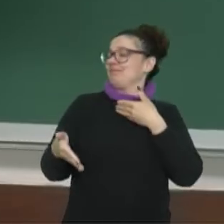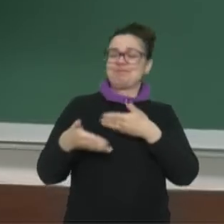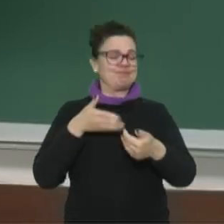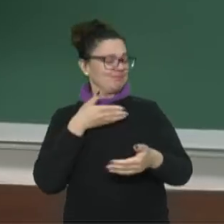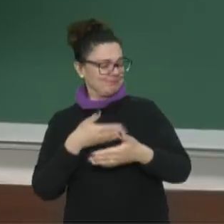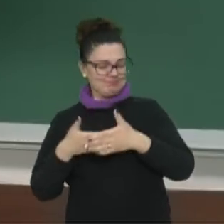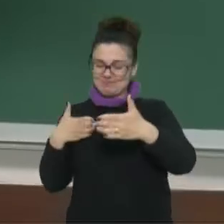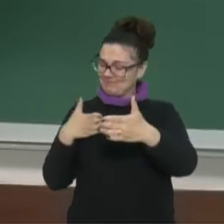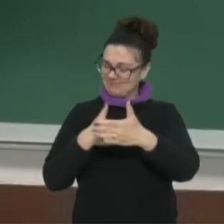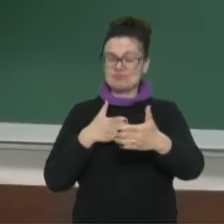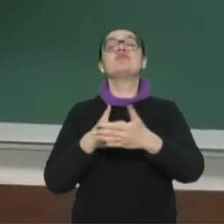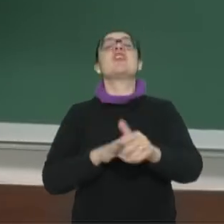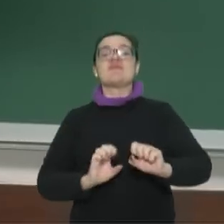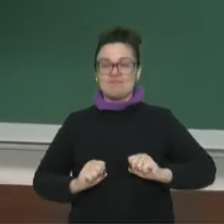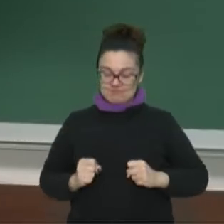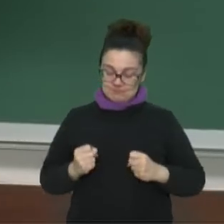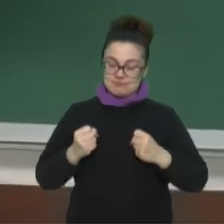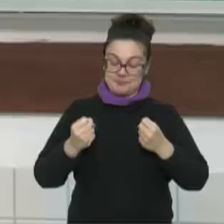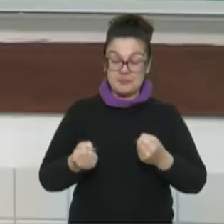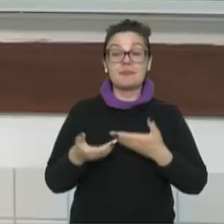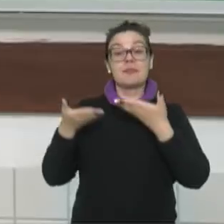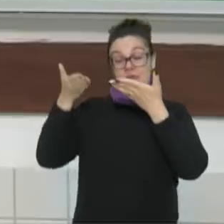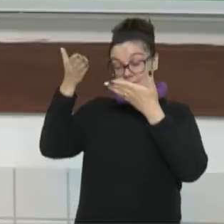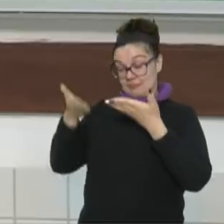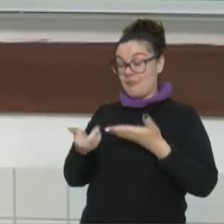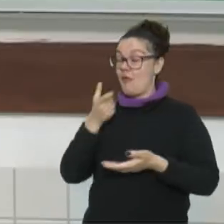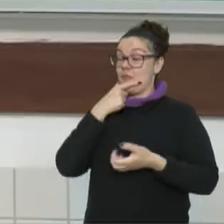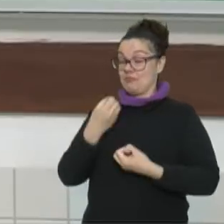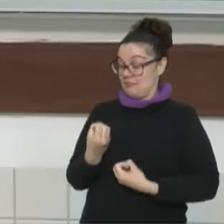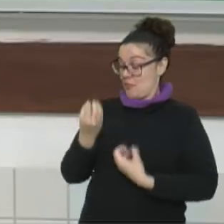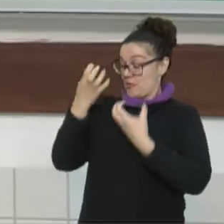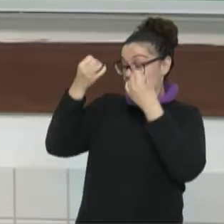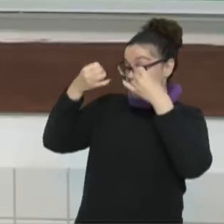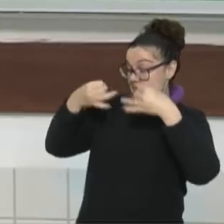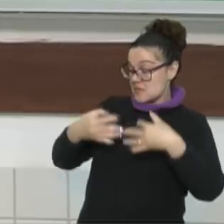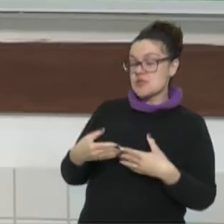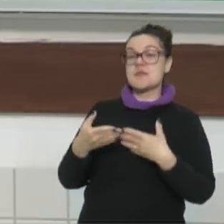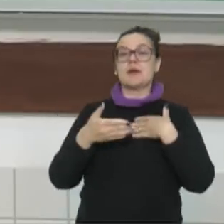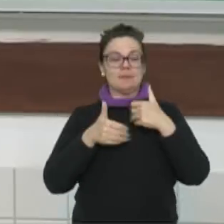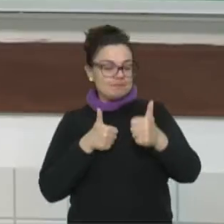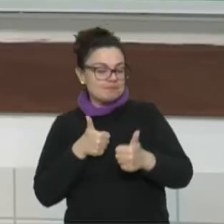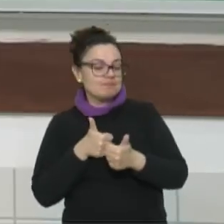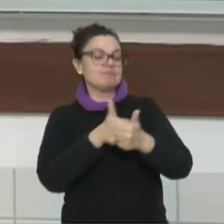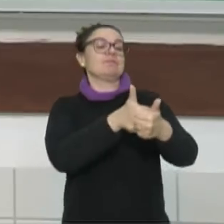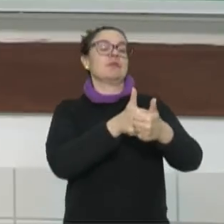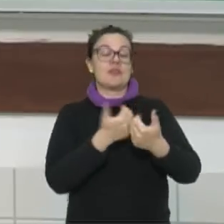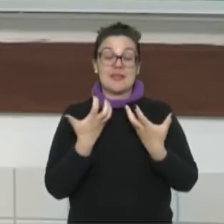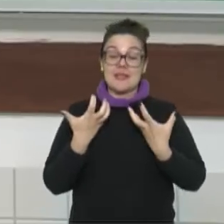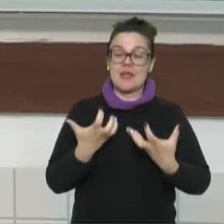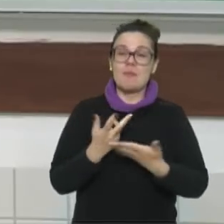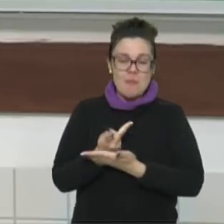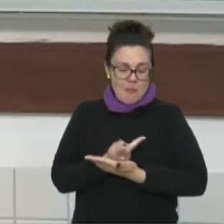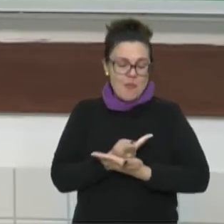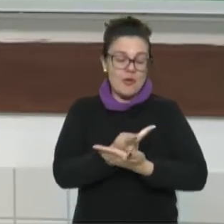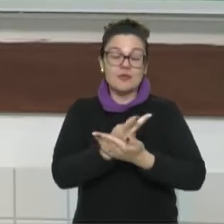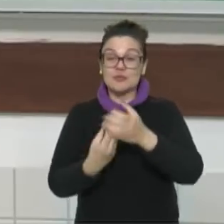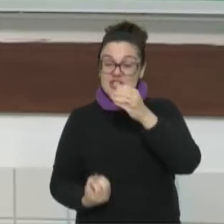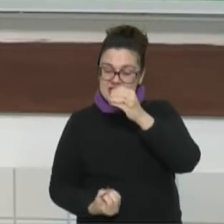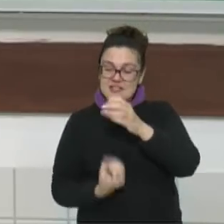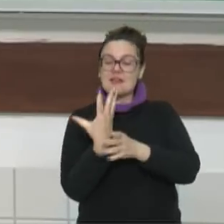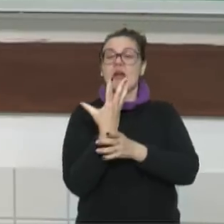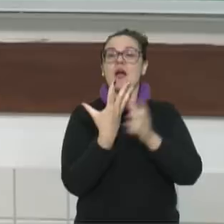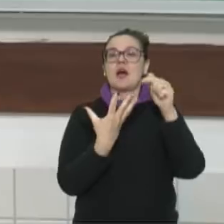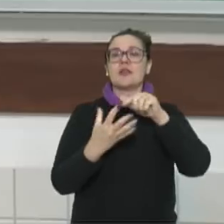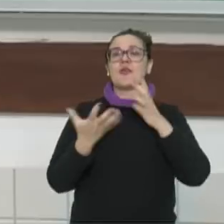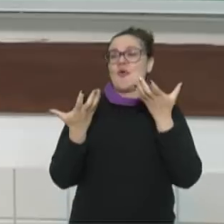barreira, a gente corre atrás. Então, o Fernando Pessoa está falando disso, né? Desse correr atrás do que se ama, do criar, né? Não